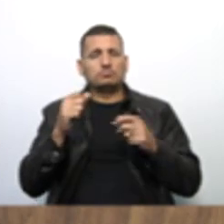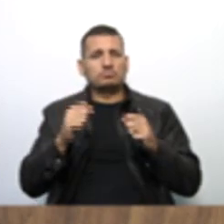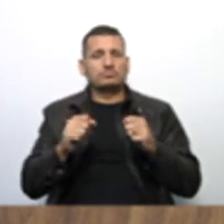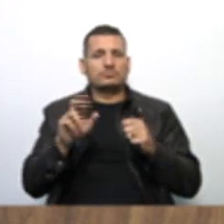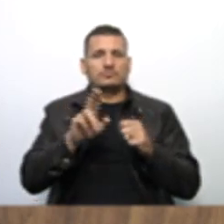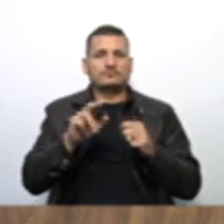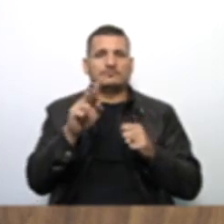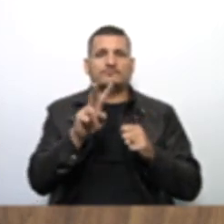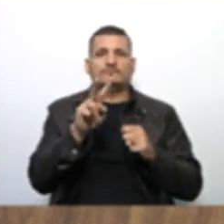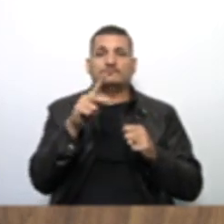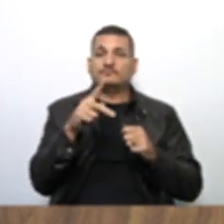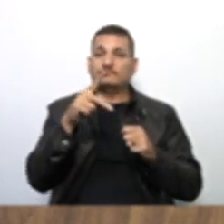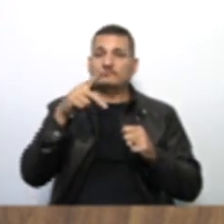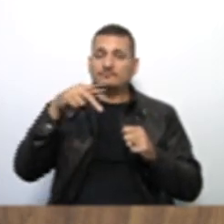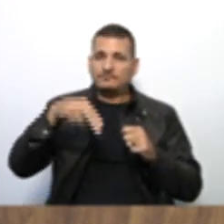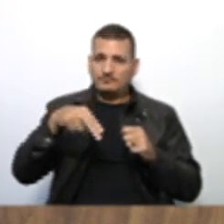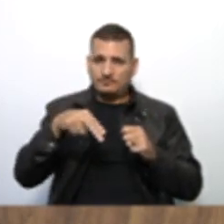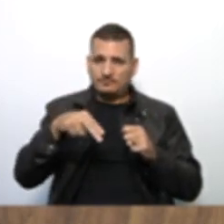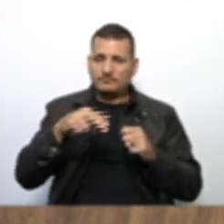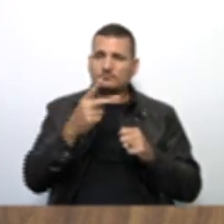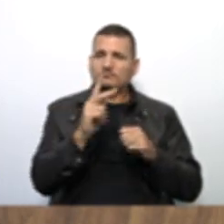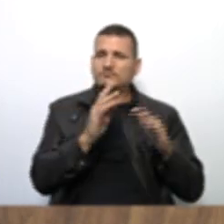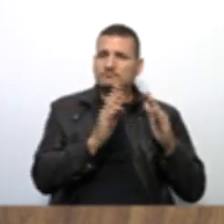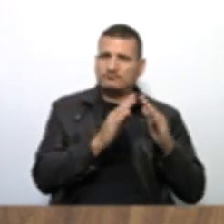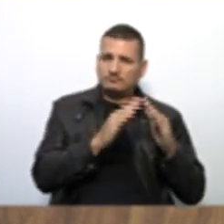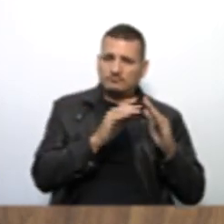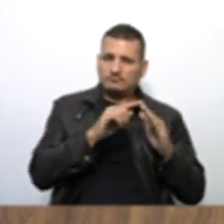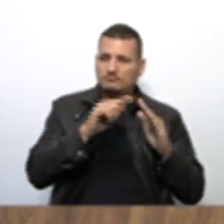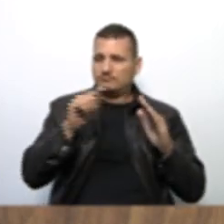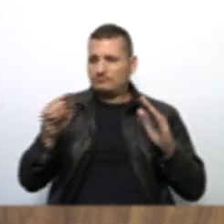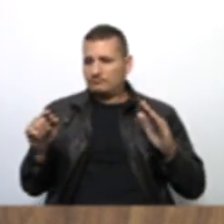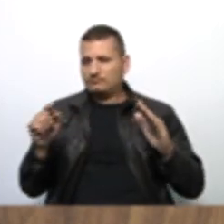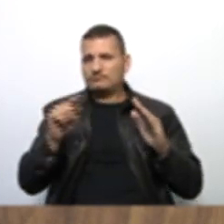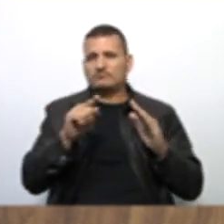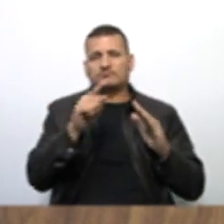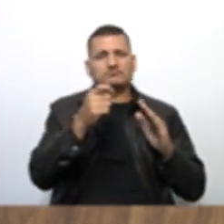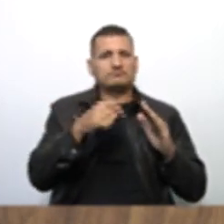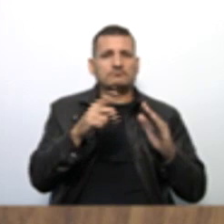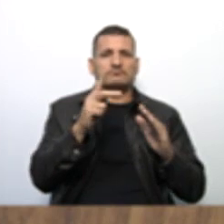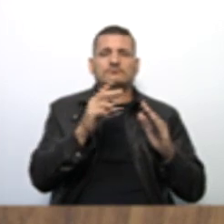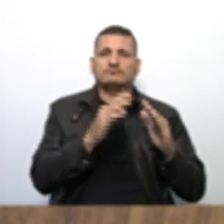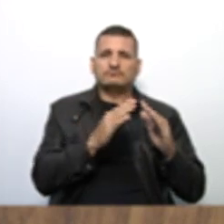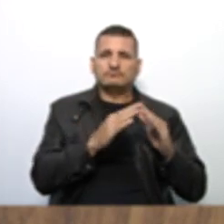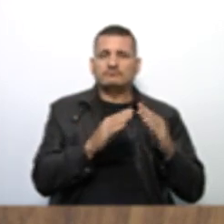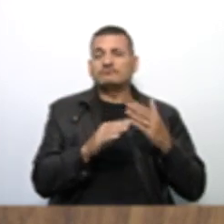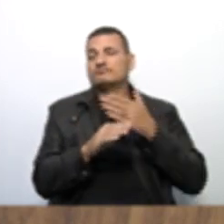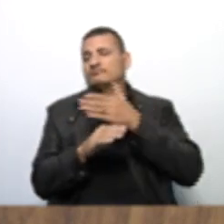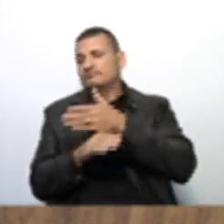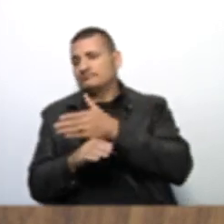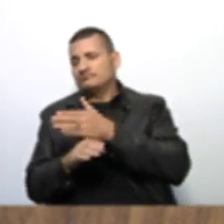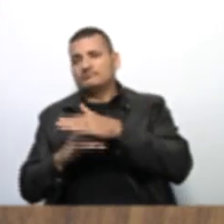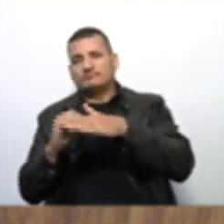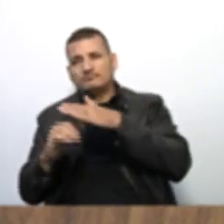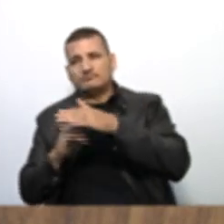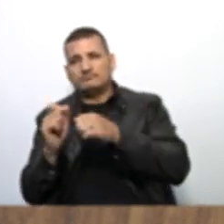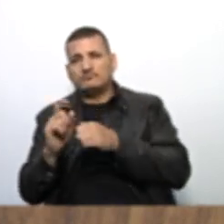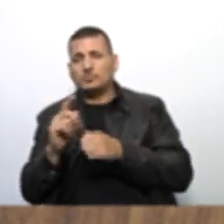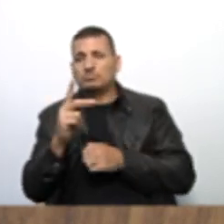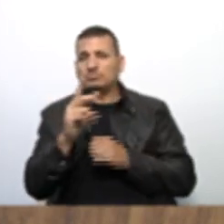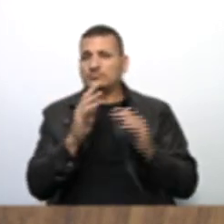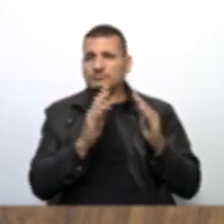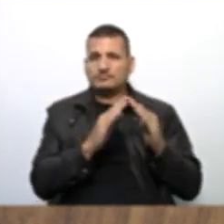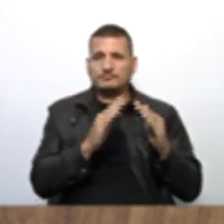ao servidor. Isso da sua casa, você não vai precisar sair, pegar um transporte para ir até a empresa fazer isso, não. Você vai fazer da sua